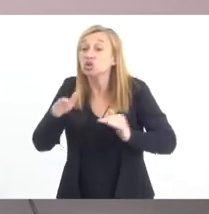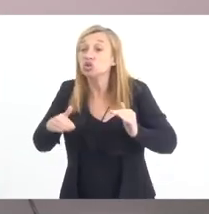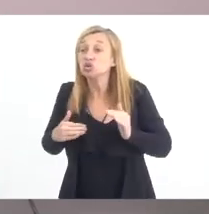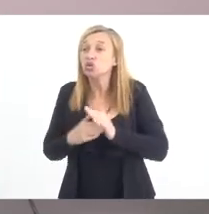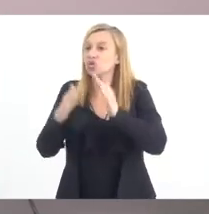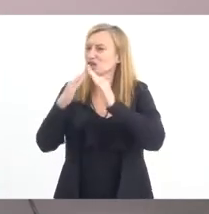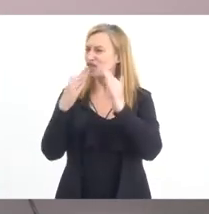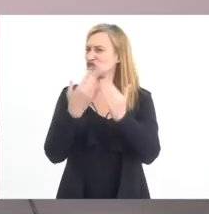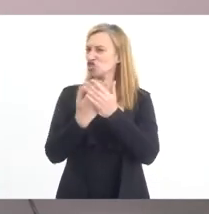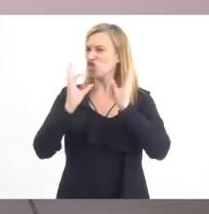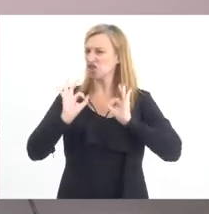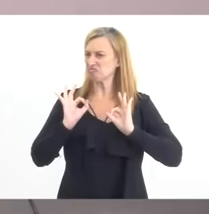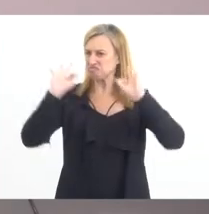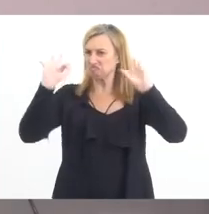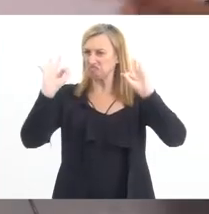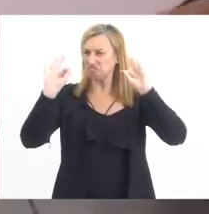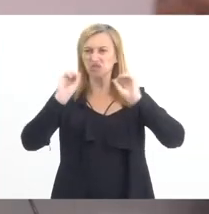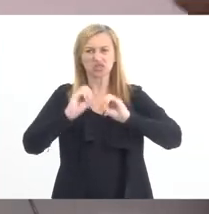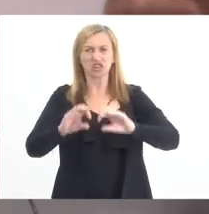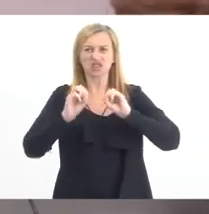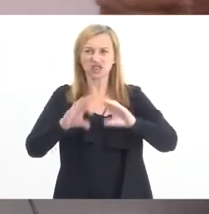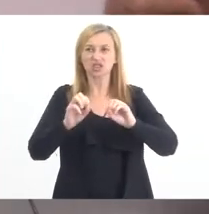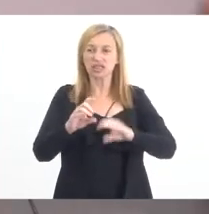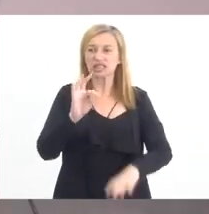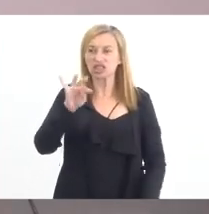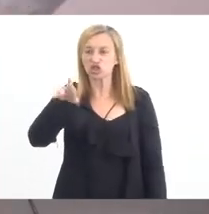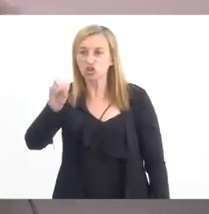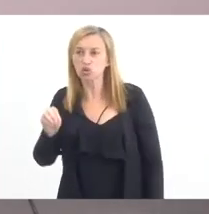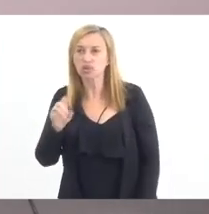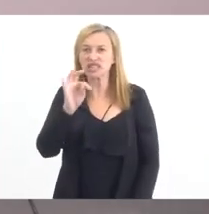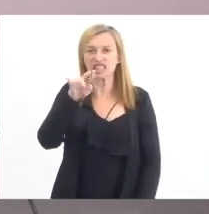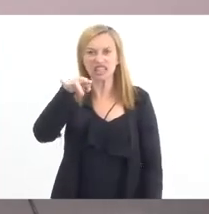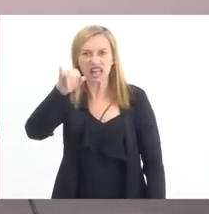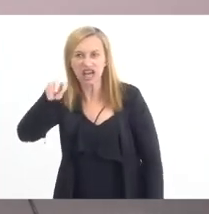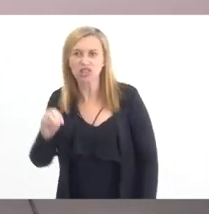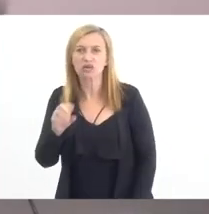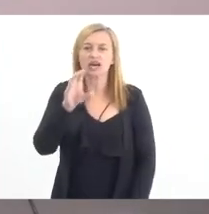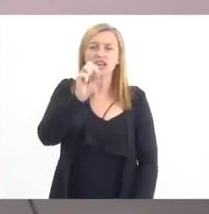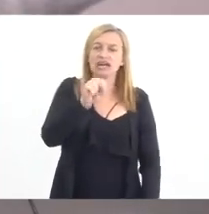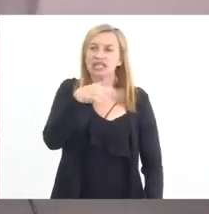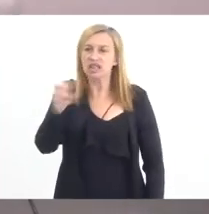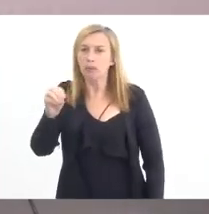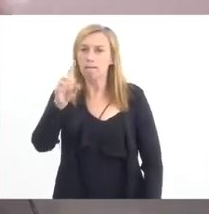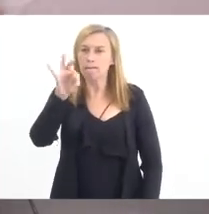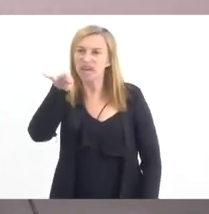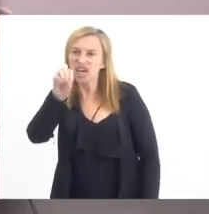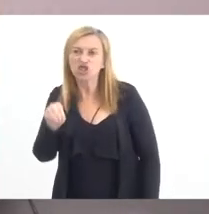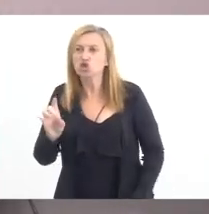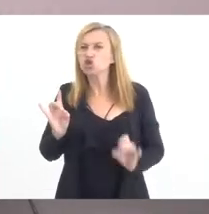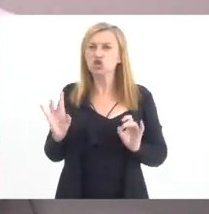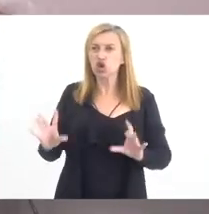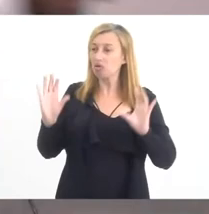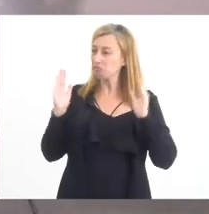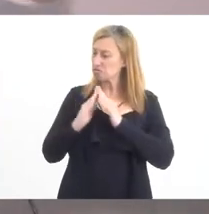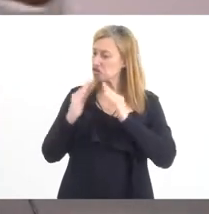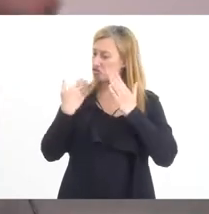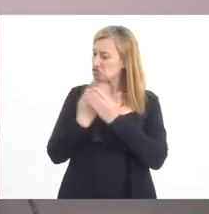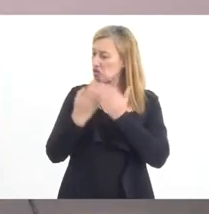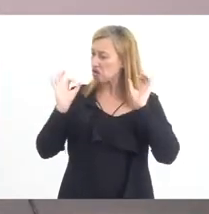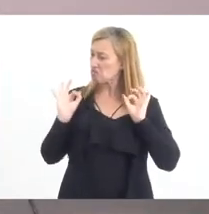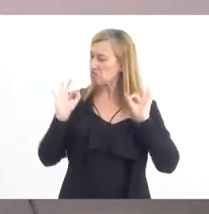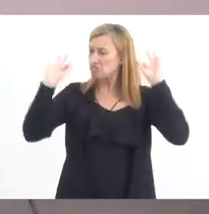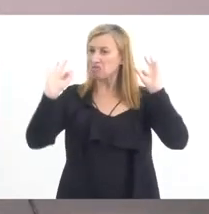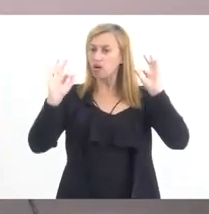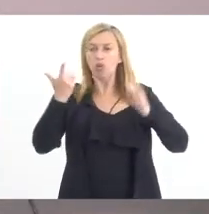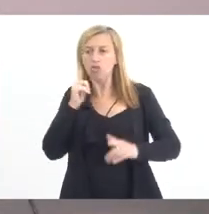melhores potenciais de ensino. É no Santo Antônio, Santo Inácio, São Bento, PH, só nesses. Esses conseguem